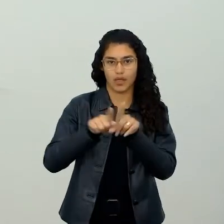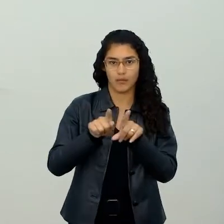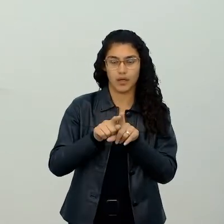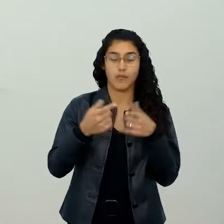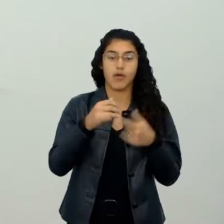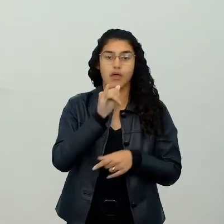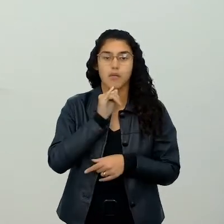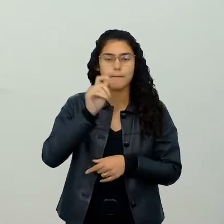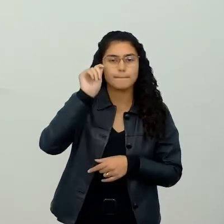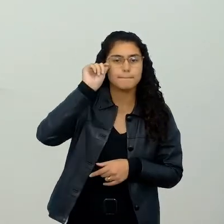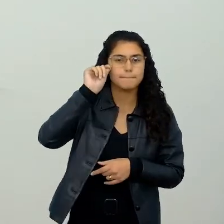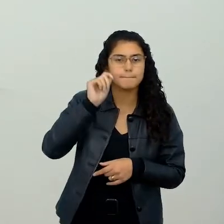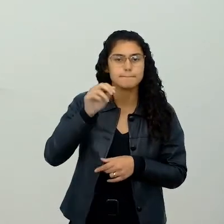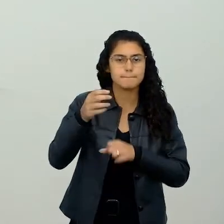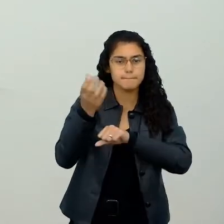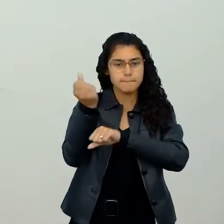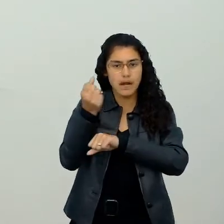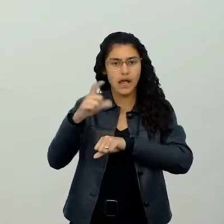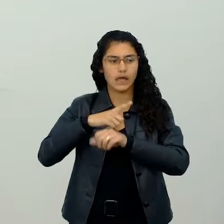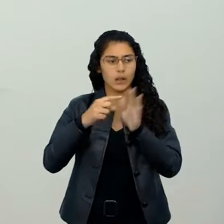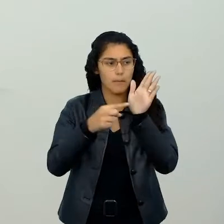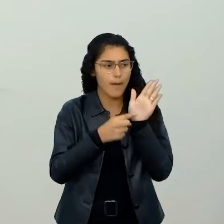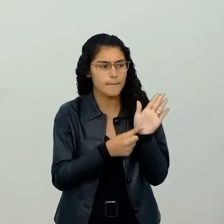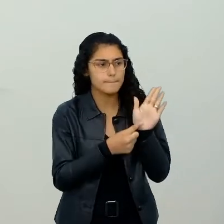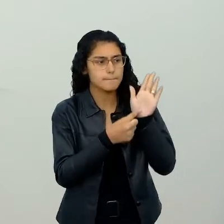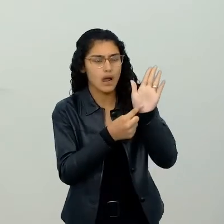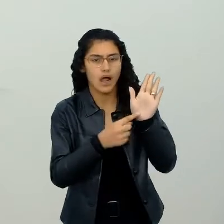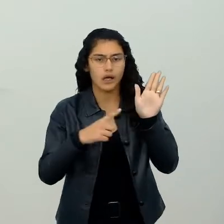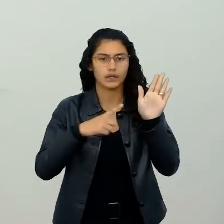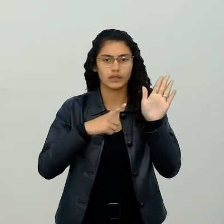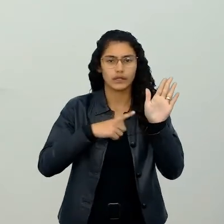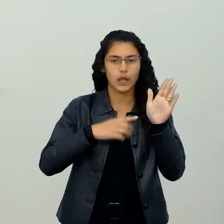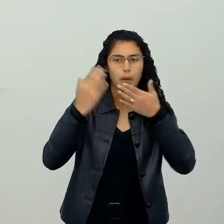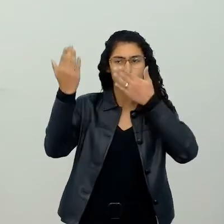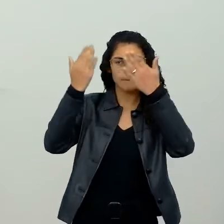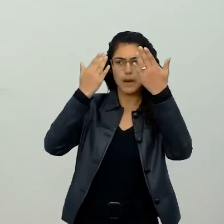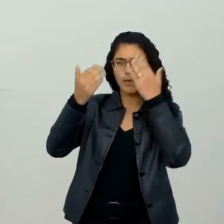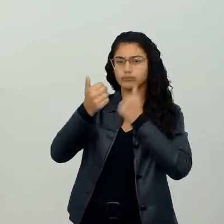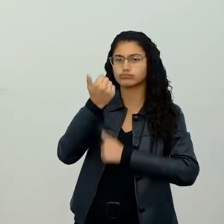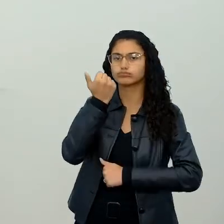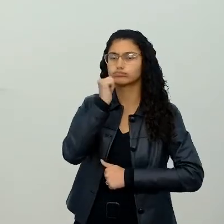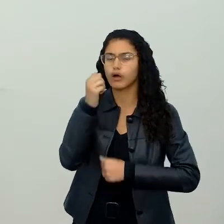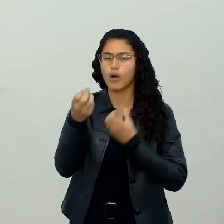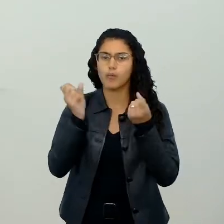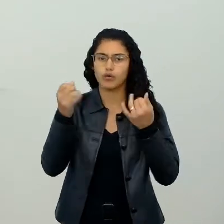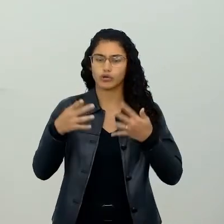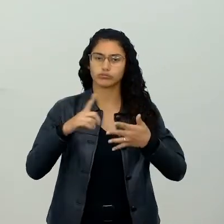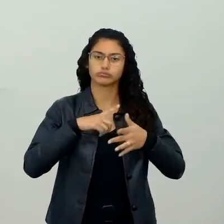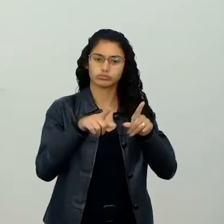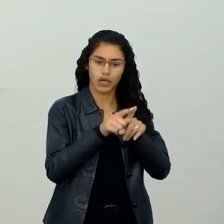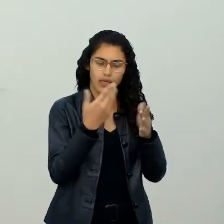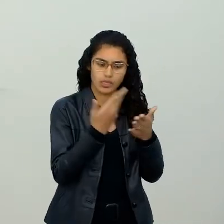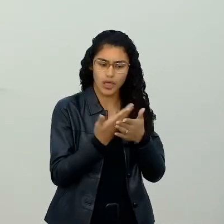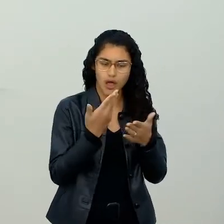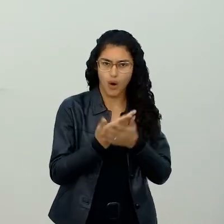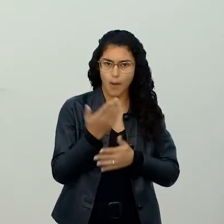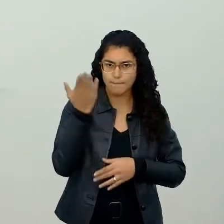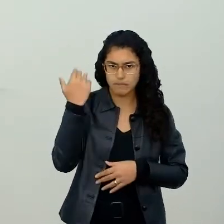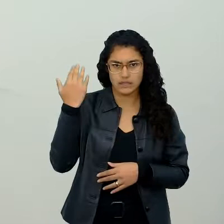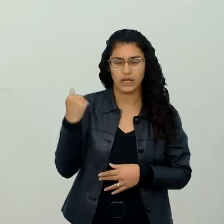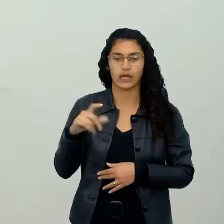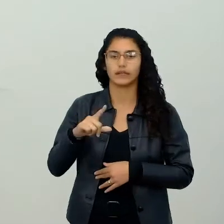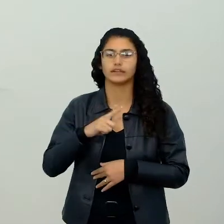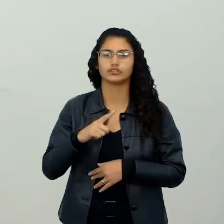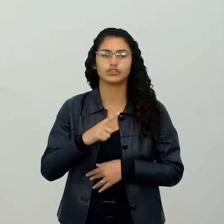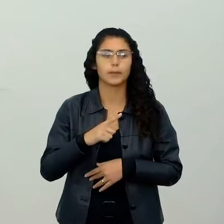branca, para esses ideólogos, para esses pseudocientistas, como eu já havia falado na aula passada, que